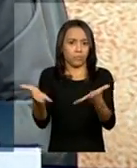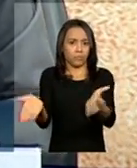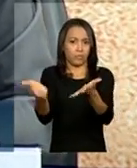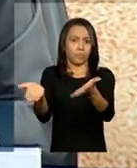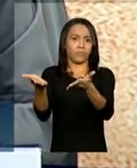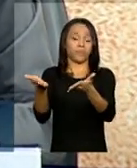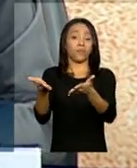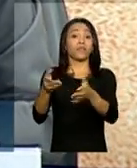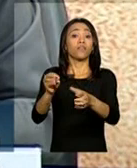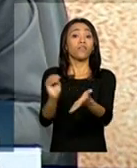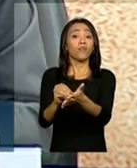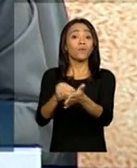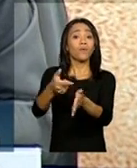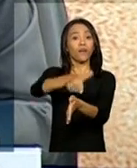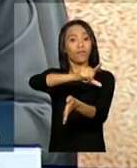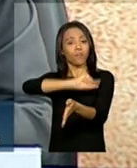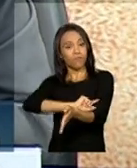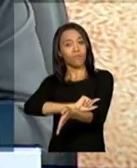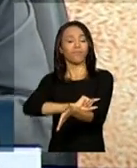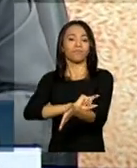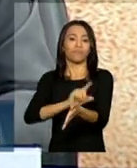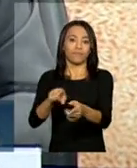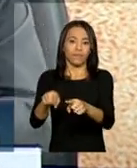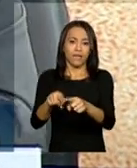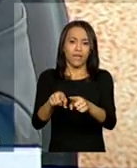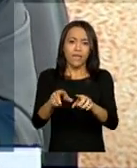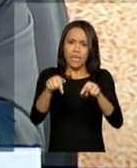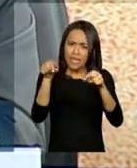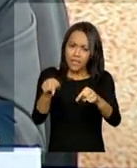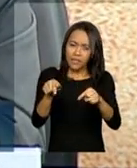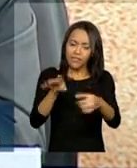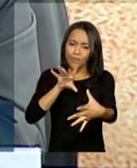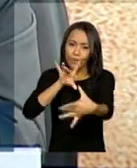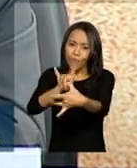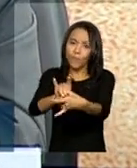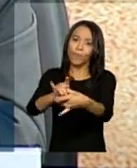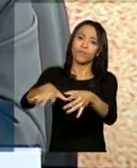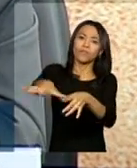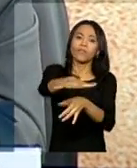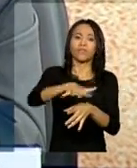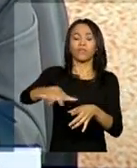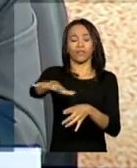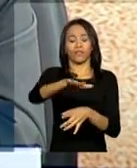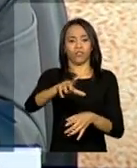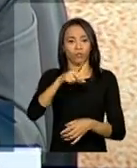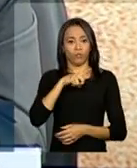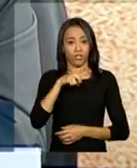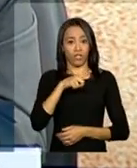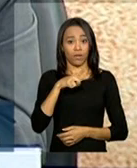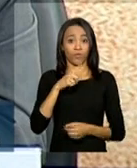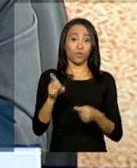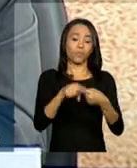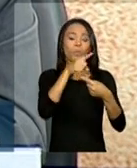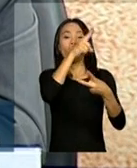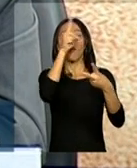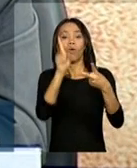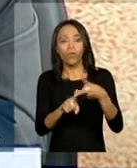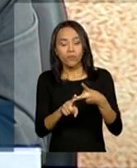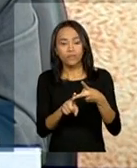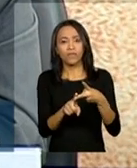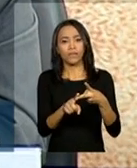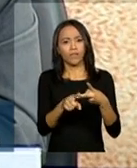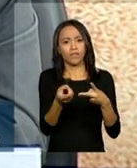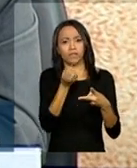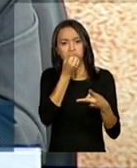eh a orientação dessa PDP e nesse contexto também tem um segundo uma segunda questão também